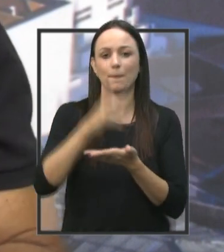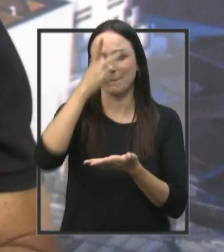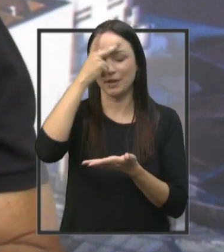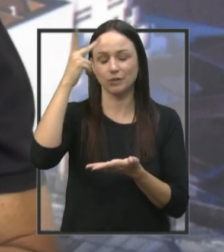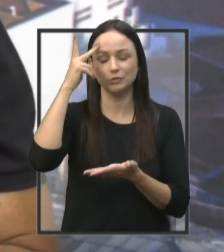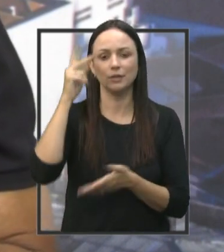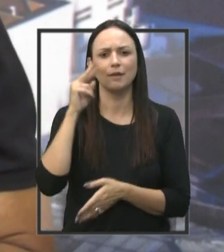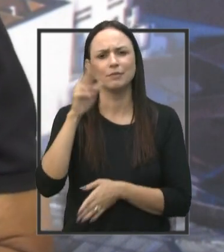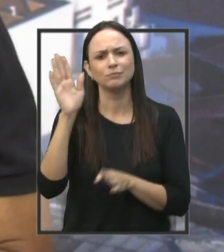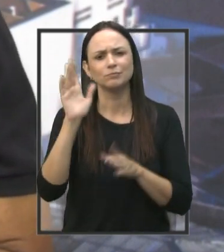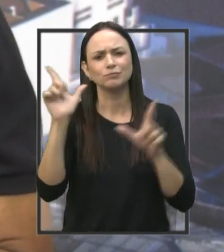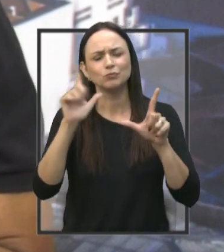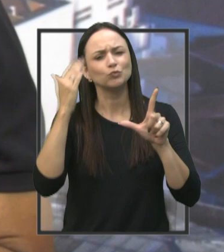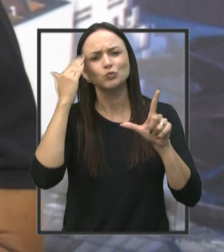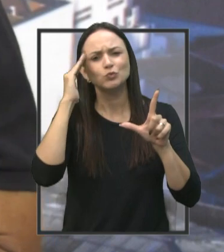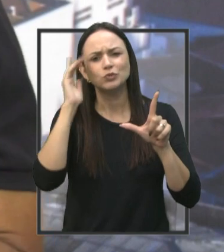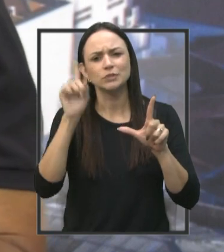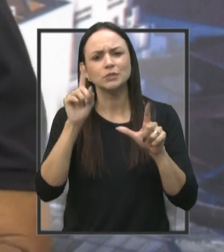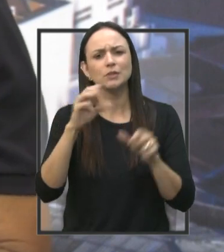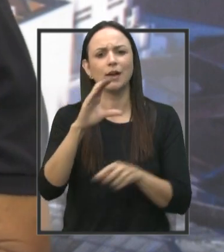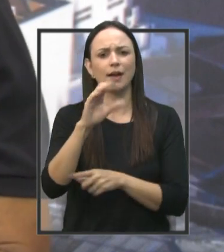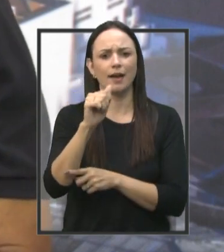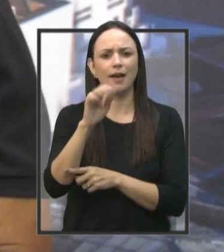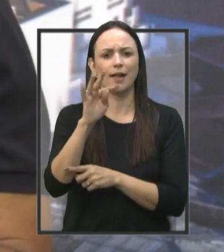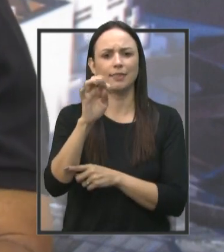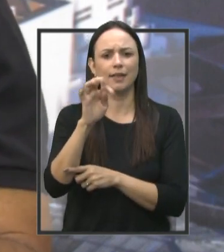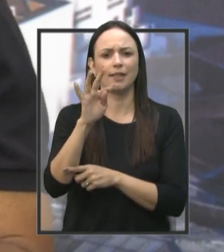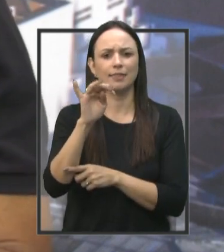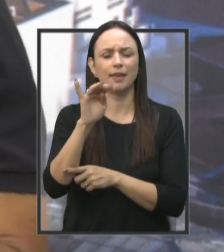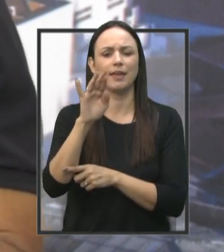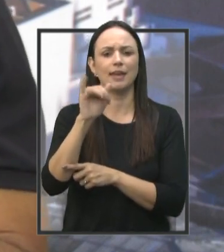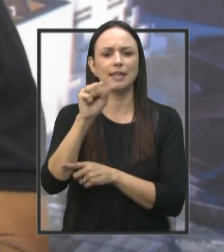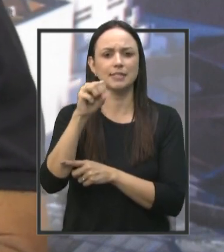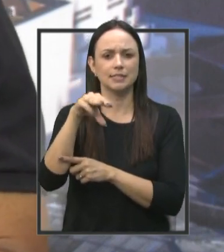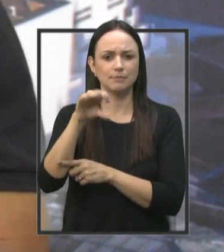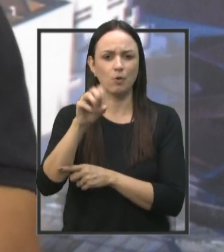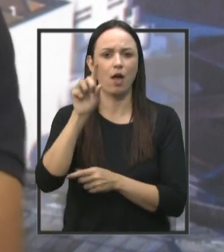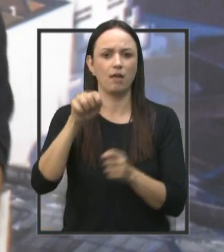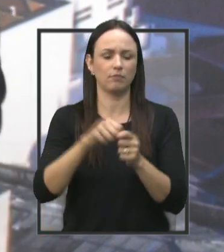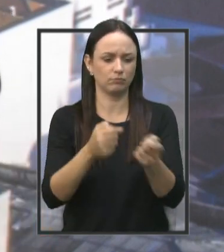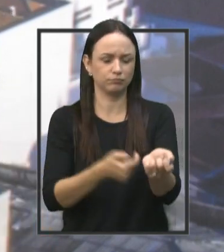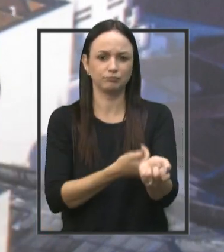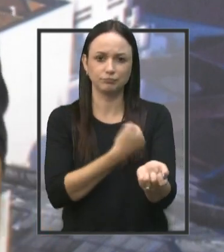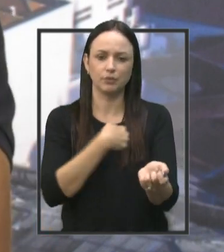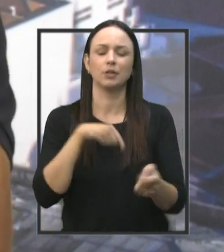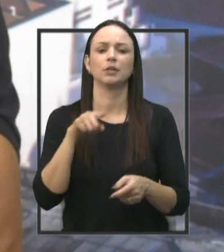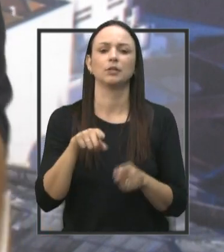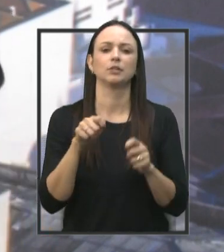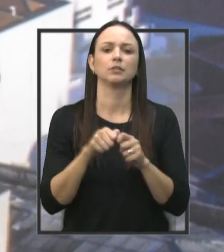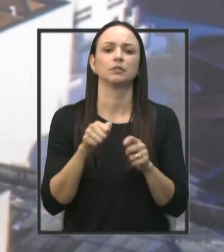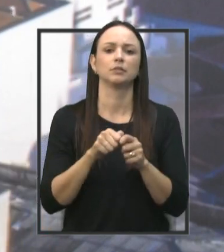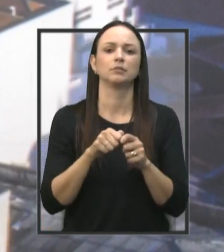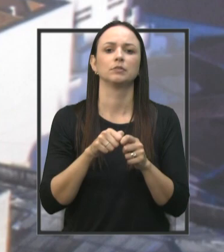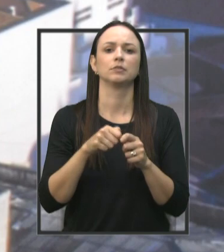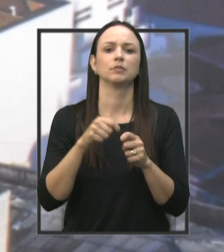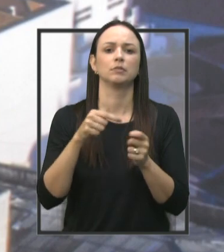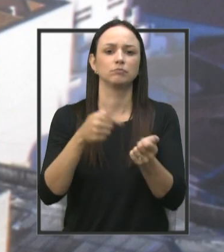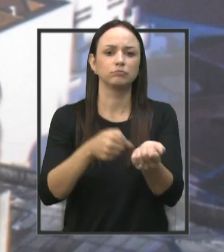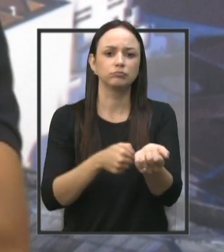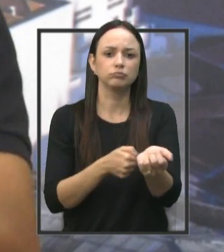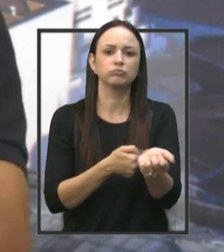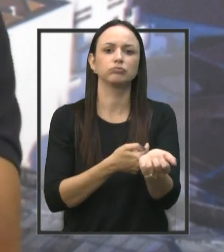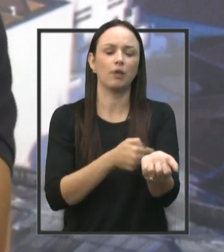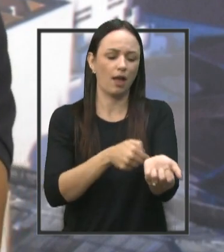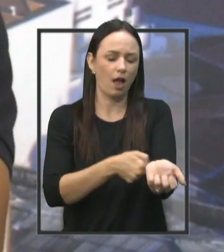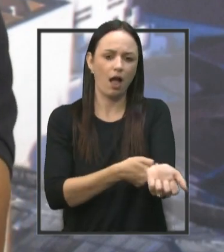pessoas assistindo não entendam bem. O cateterismo é um procedimento onde que é colocado uma cânula que